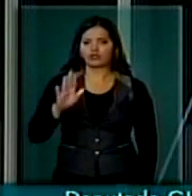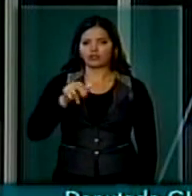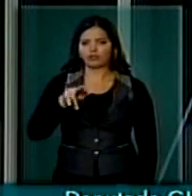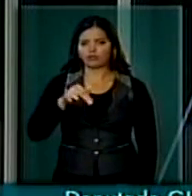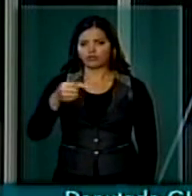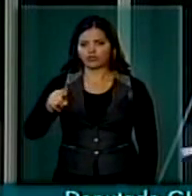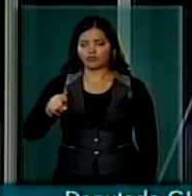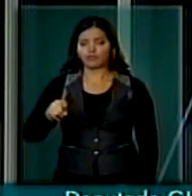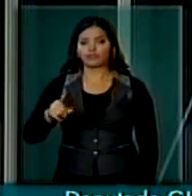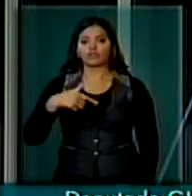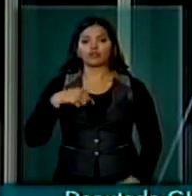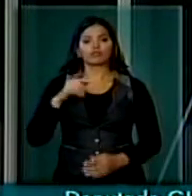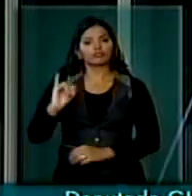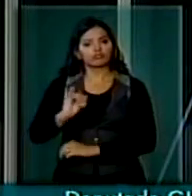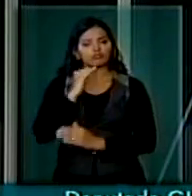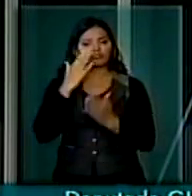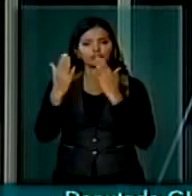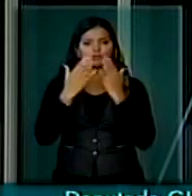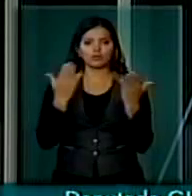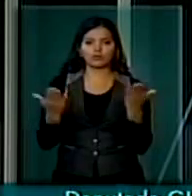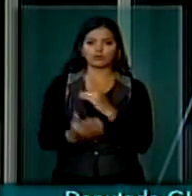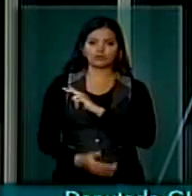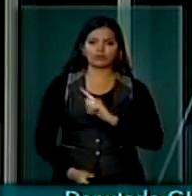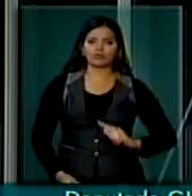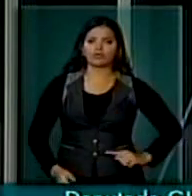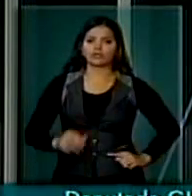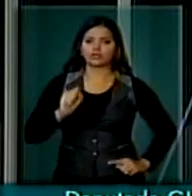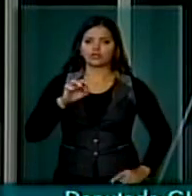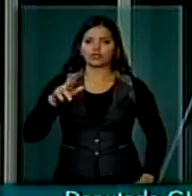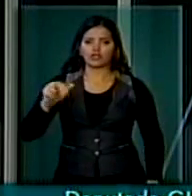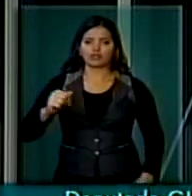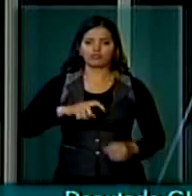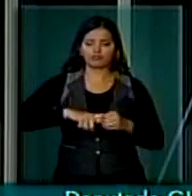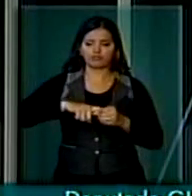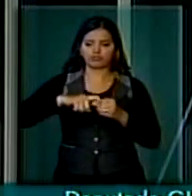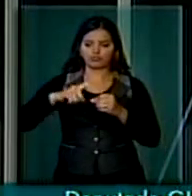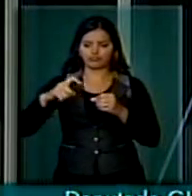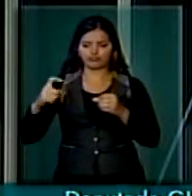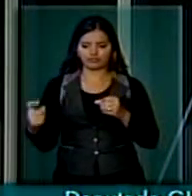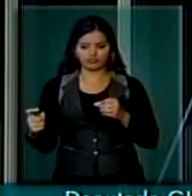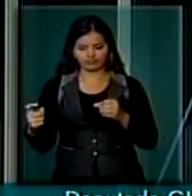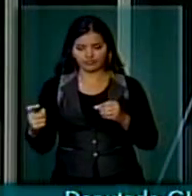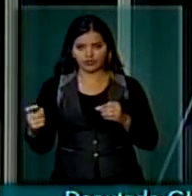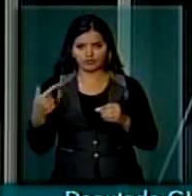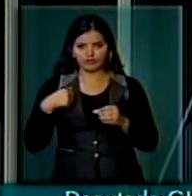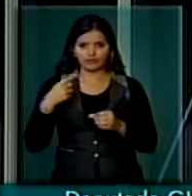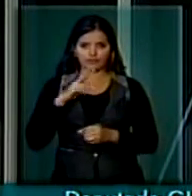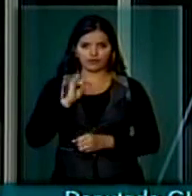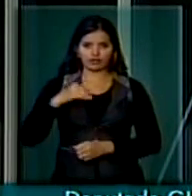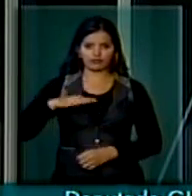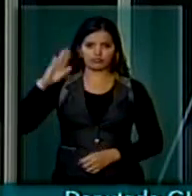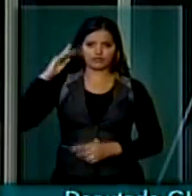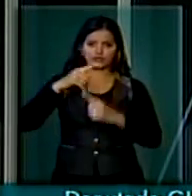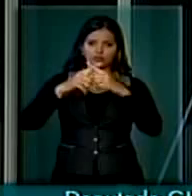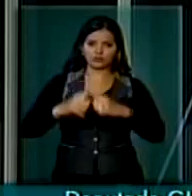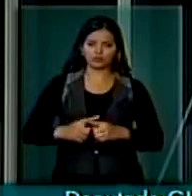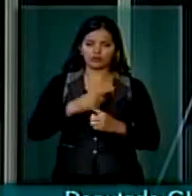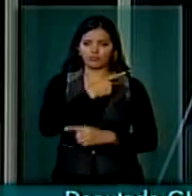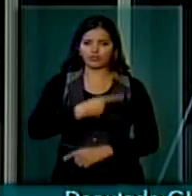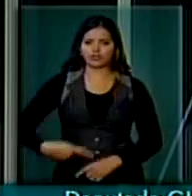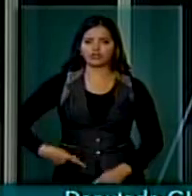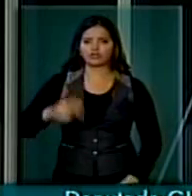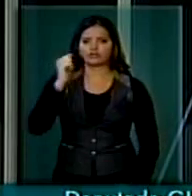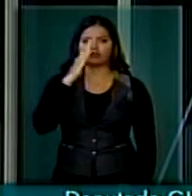importante esta comparação. Hoje o governador José Serra se desincompatibiliza para disputar a presidência da República.